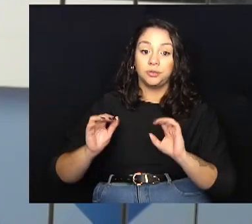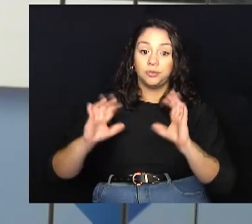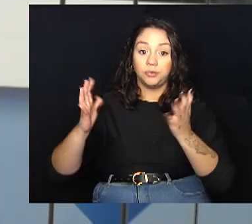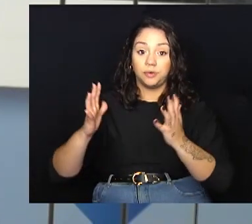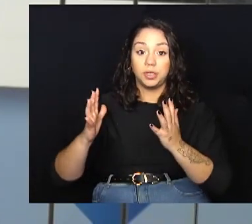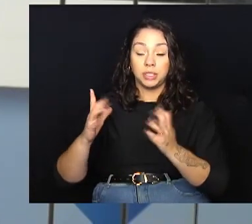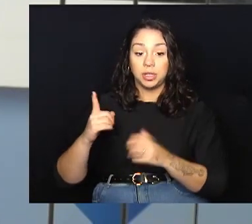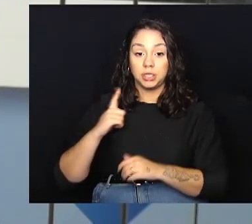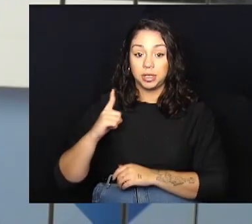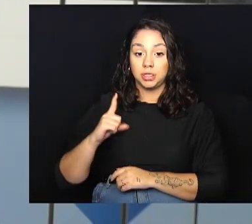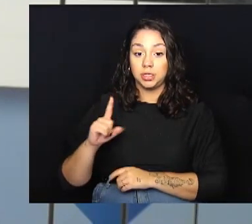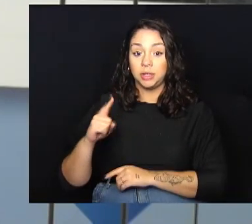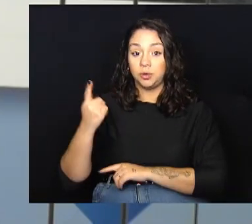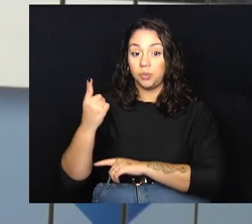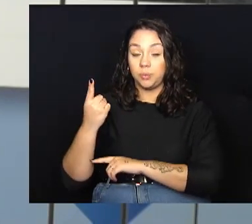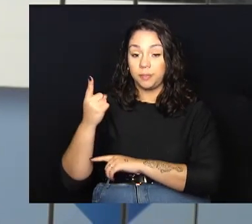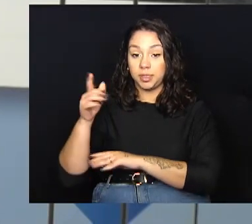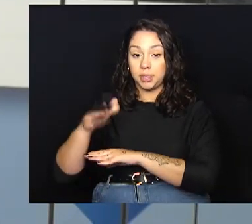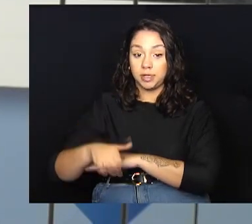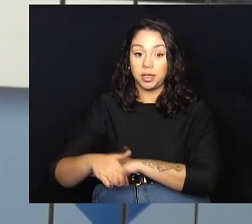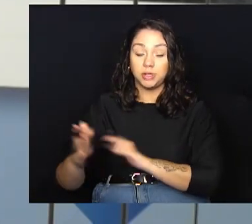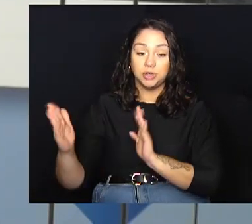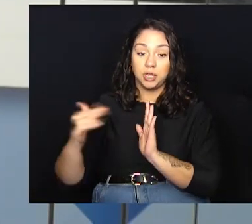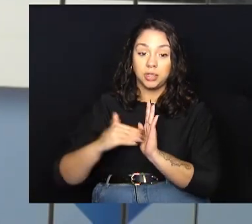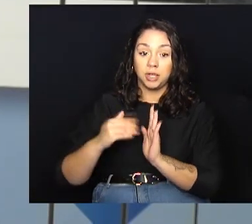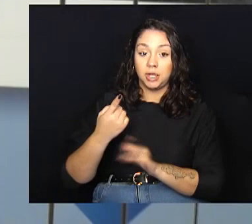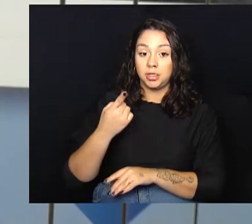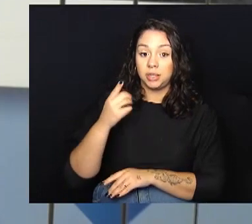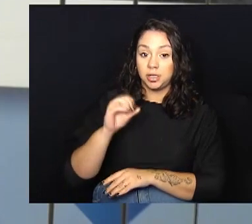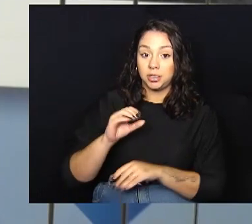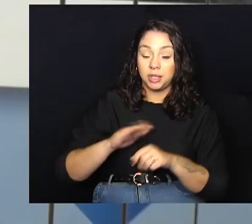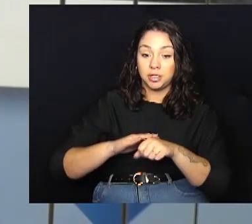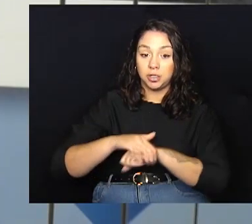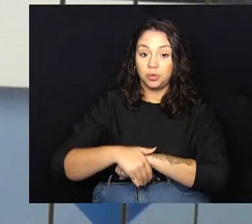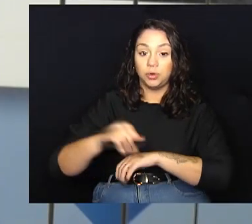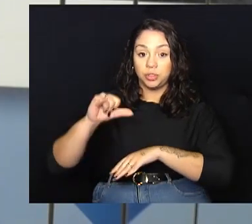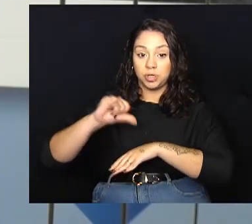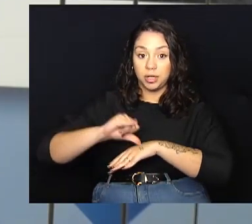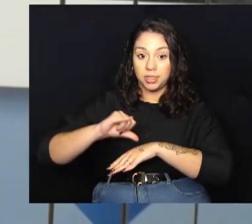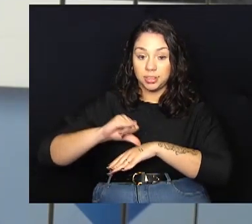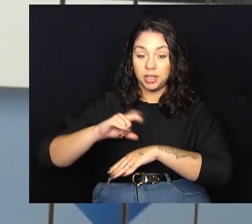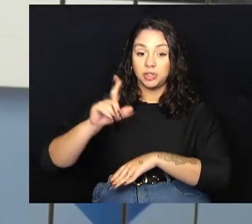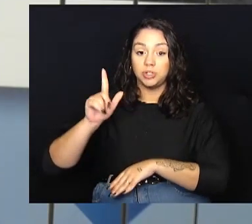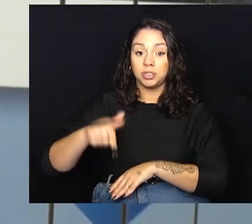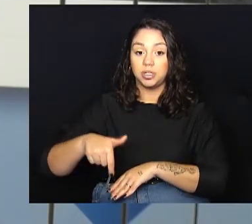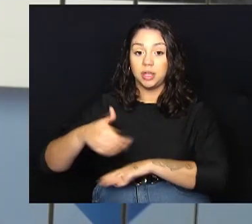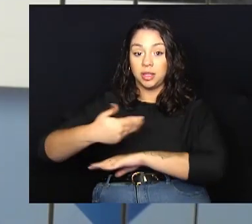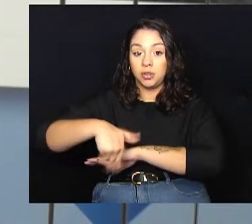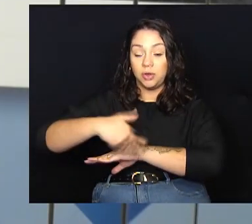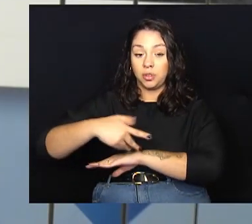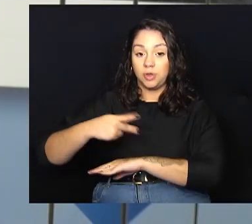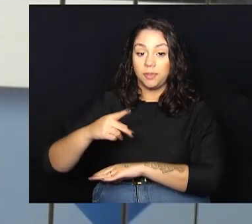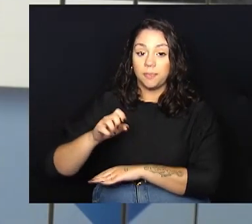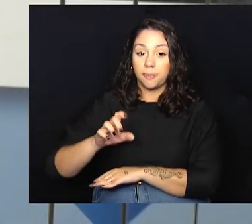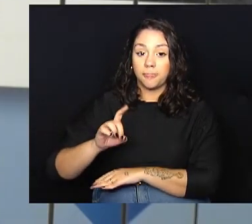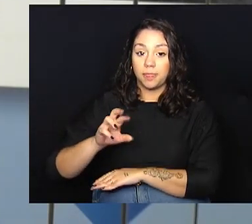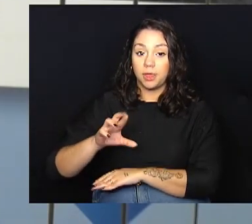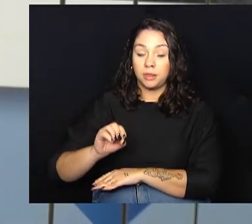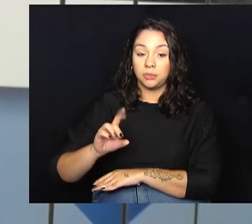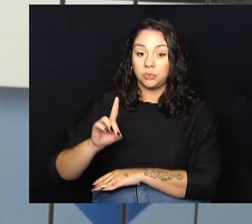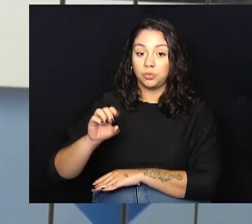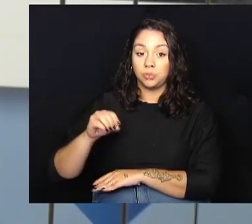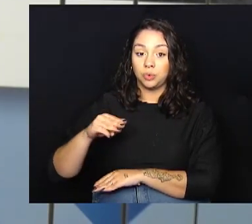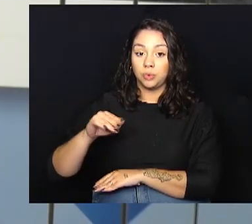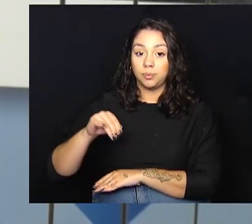da uma da tarde até às 10 horas da noite na sede da instituição que fica na Rua Pedro Domingos Vitale aqui